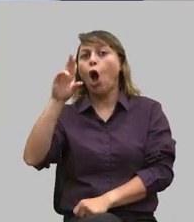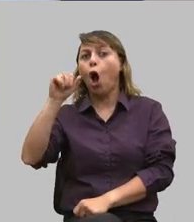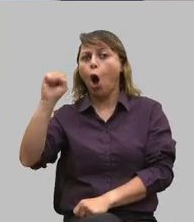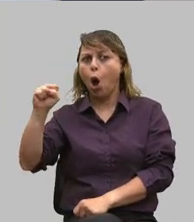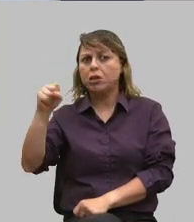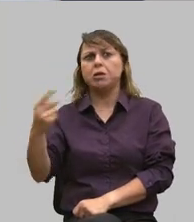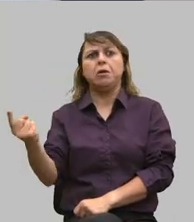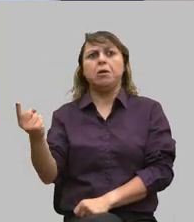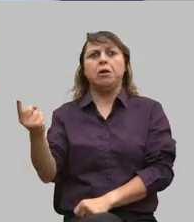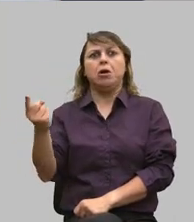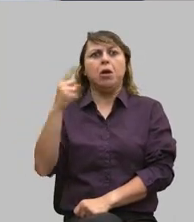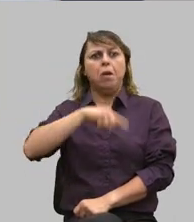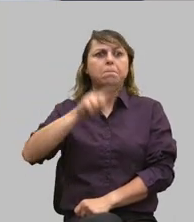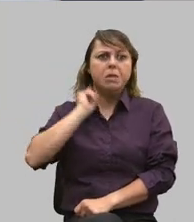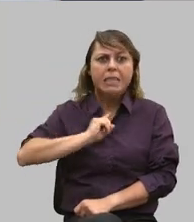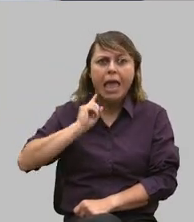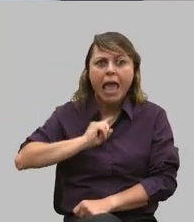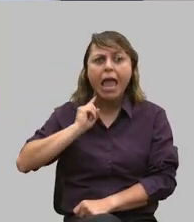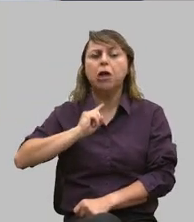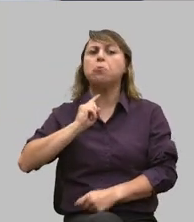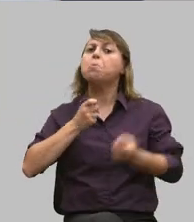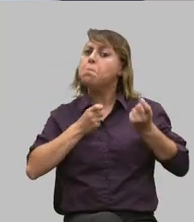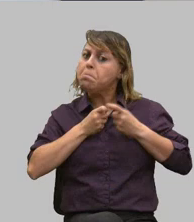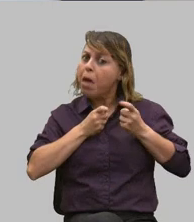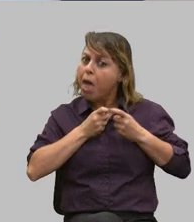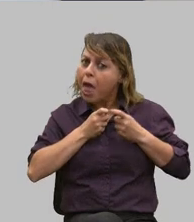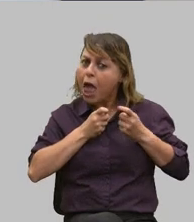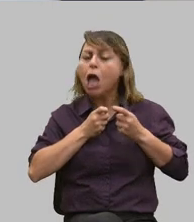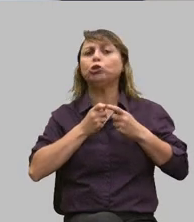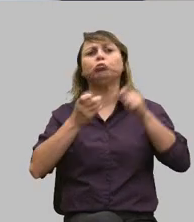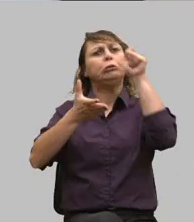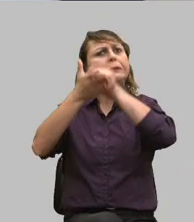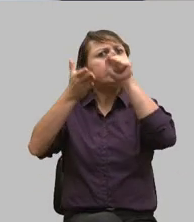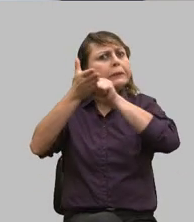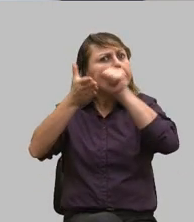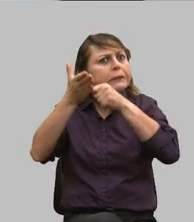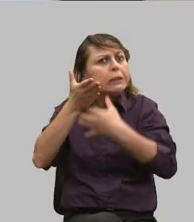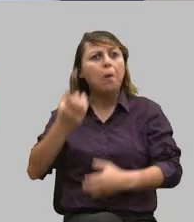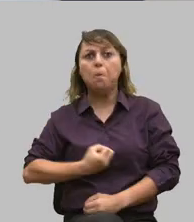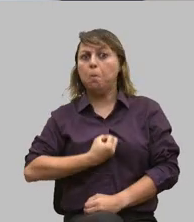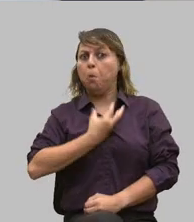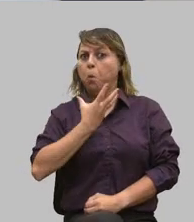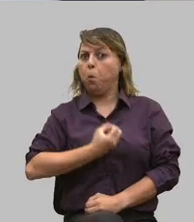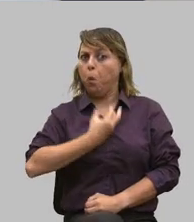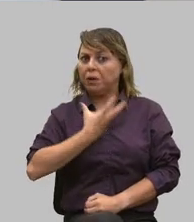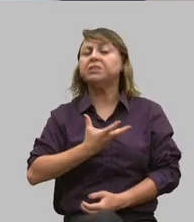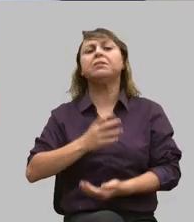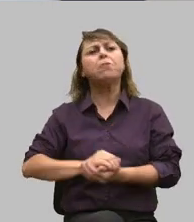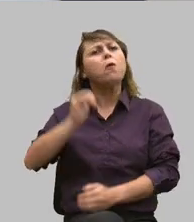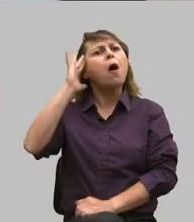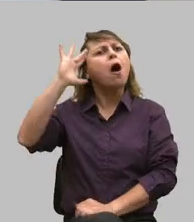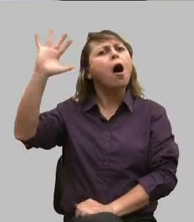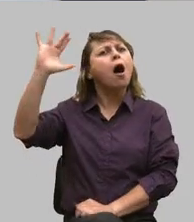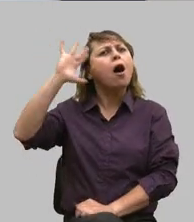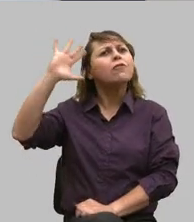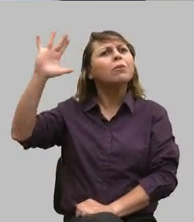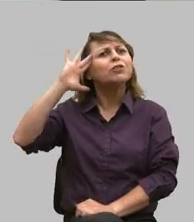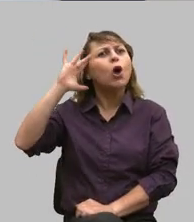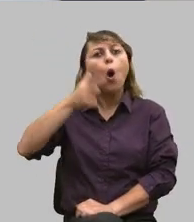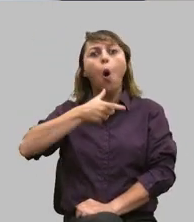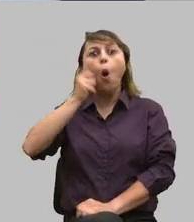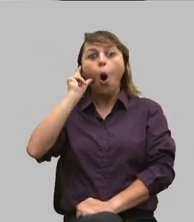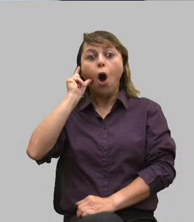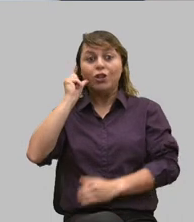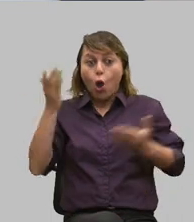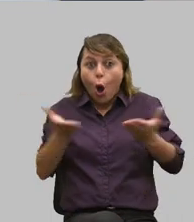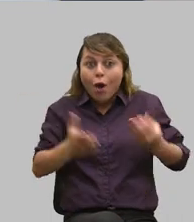deg né médico né escritor poetista Então eu fico imaginando é ontem aqui presente